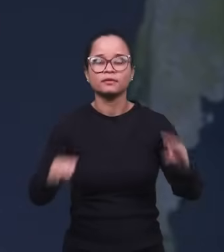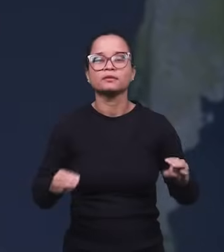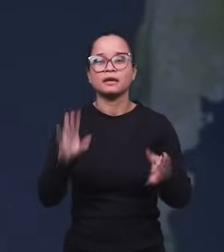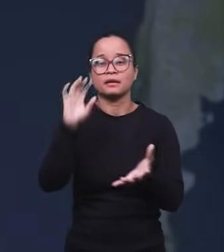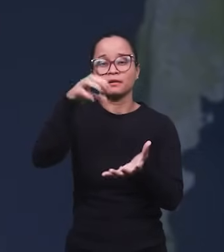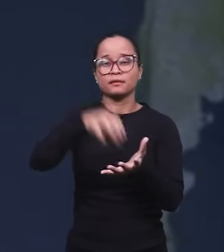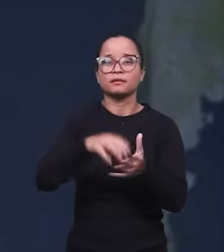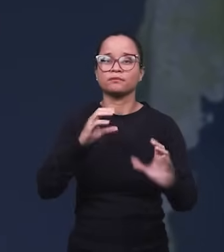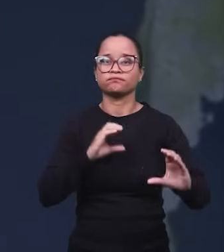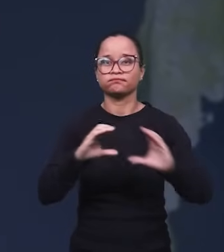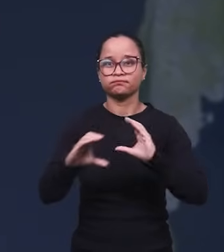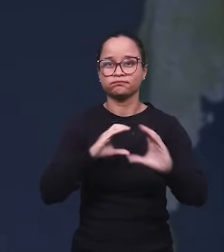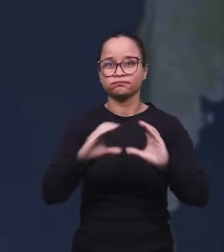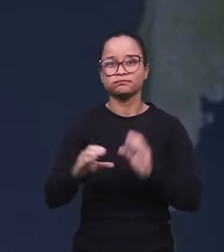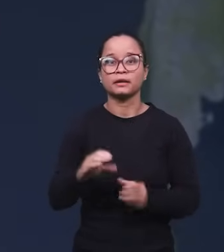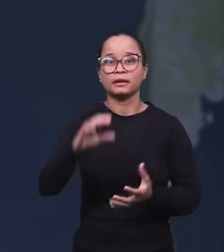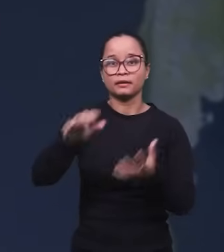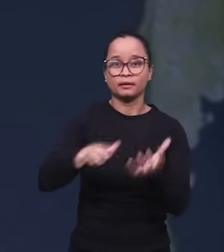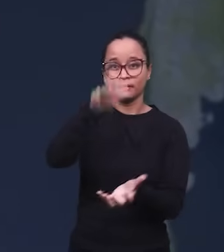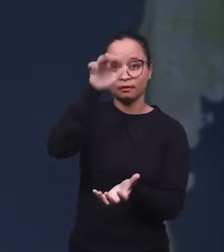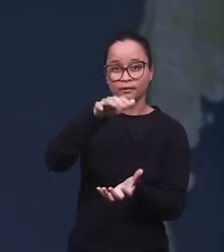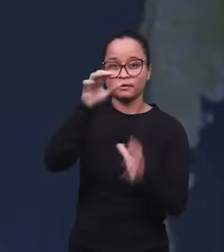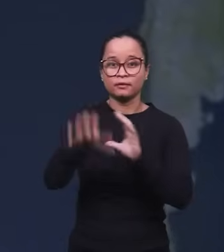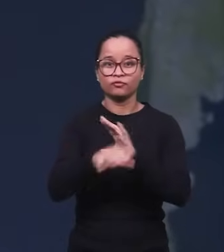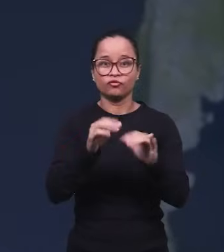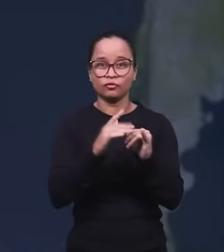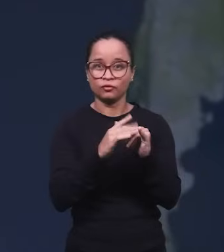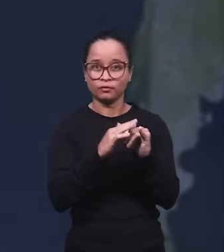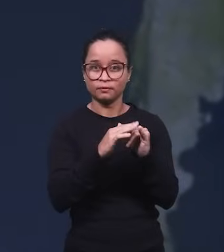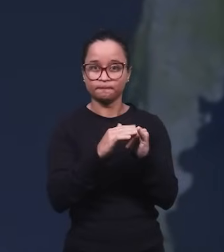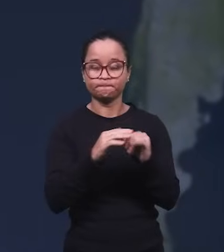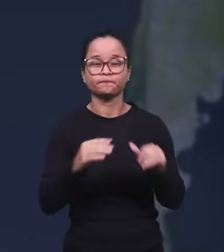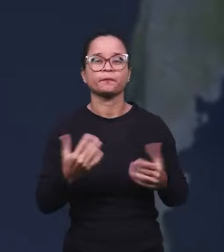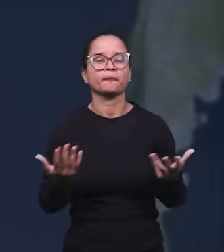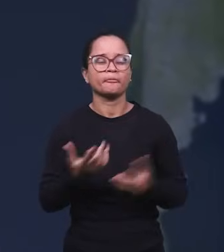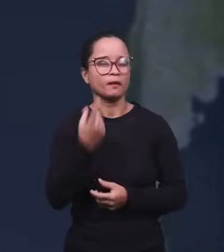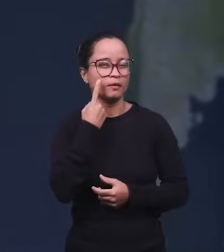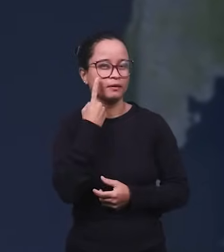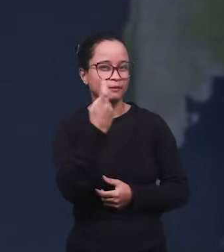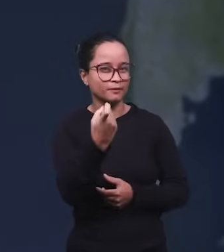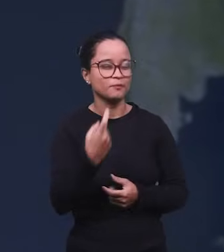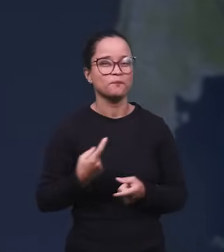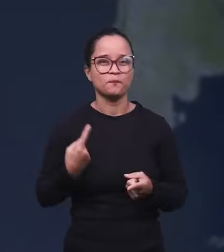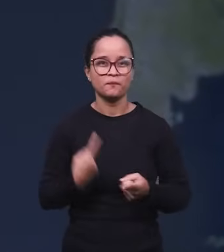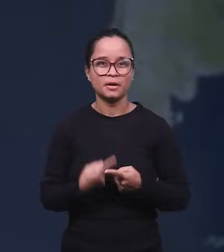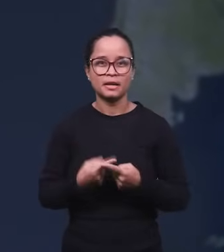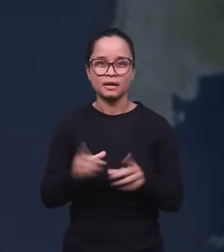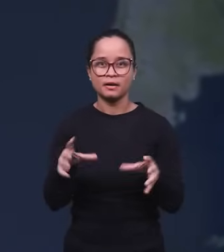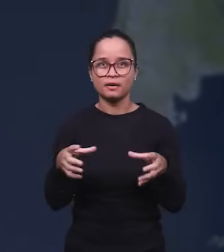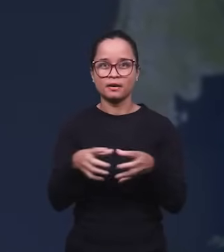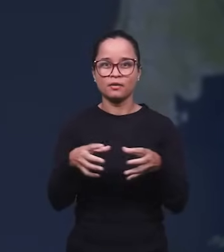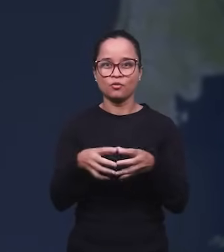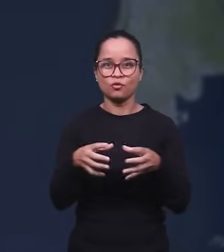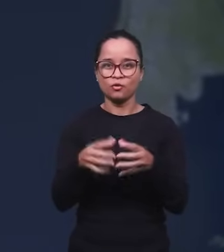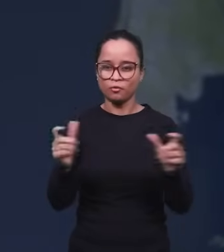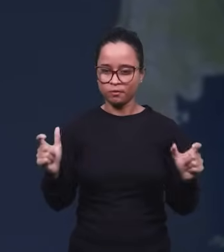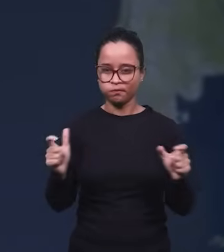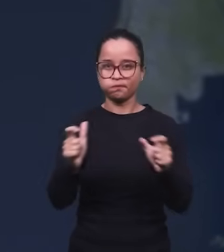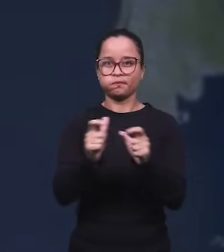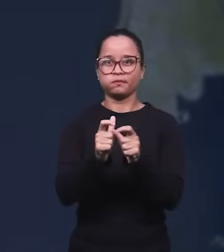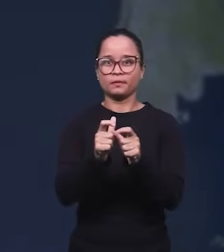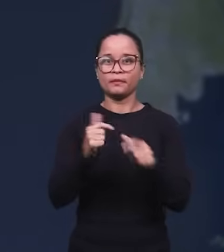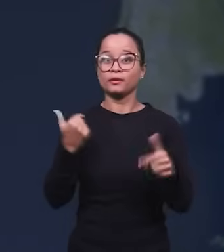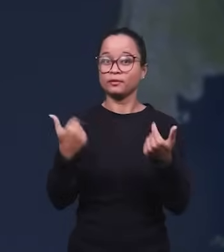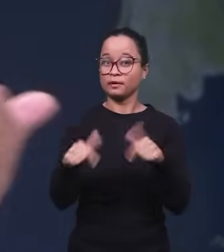Web Manaim, e a central de comunicações, que é a parte de satélite e YouTube. Agora, interessante que é um grupo